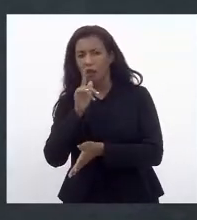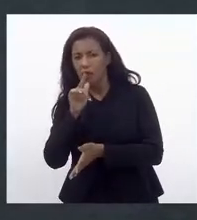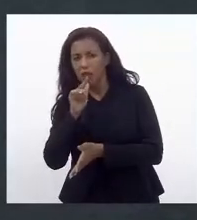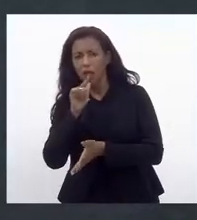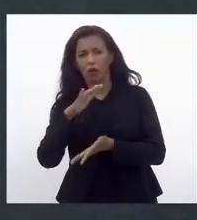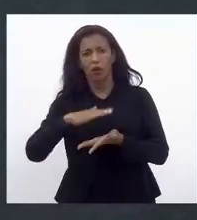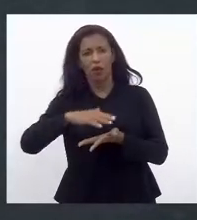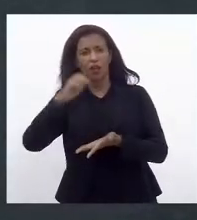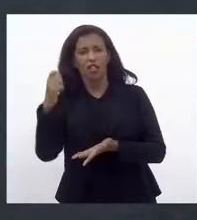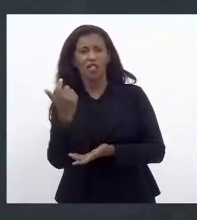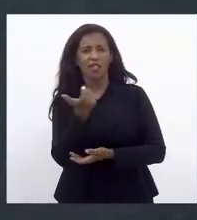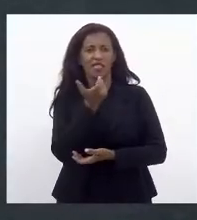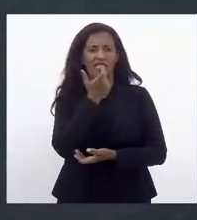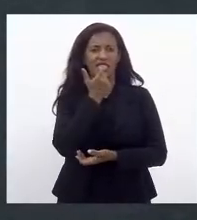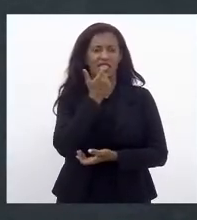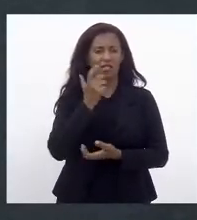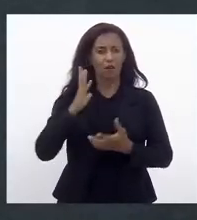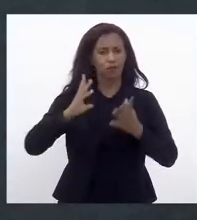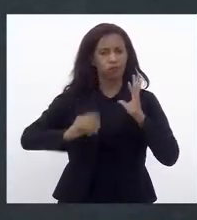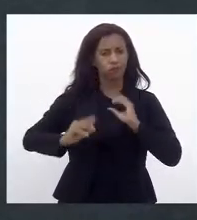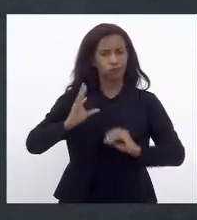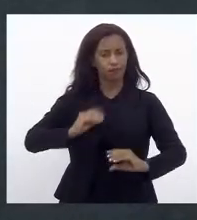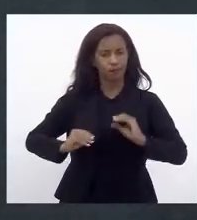plástico. E